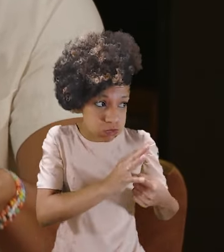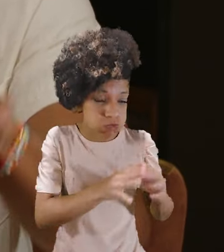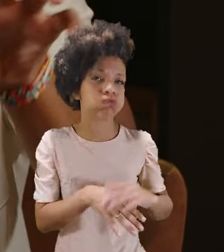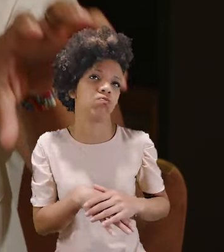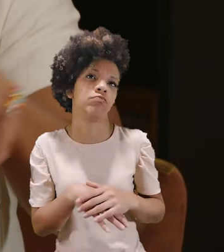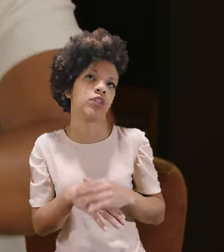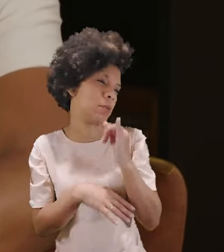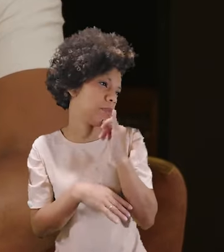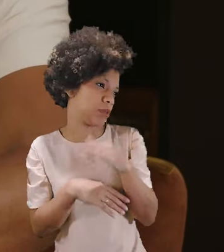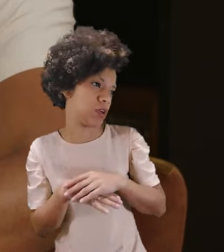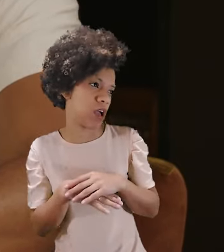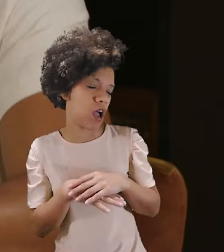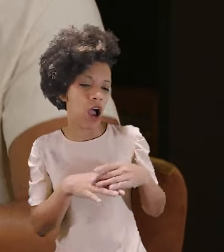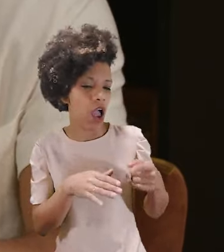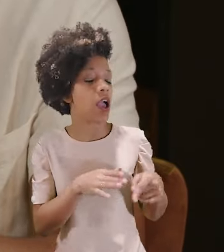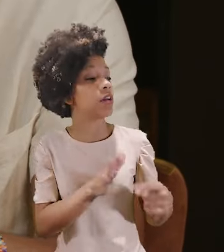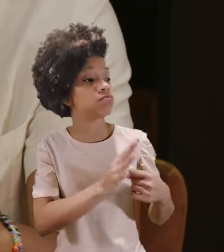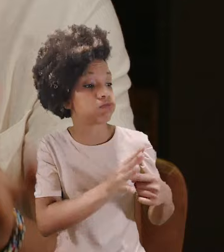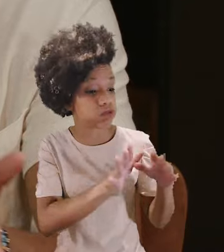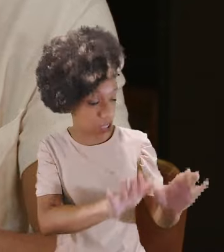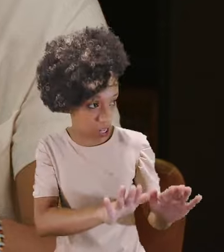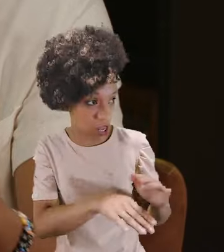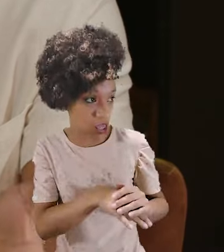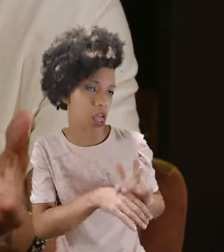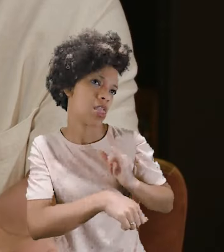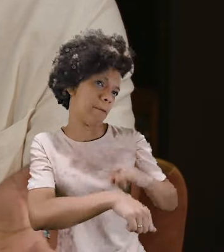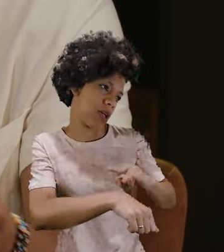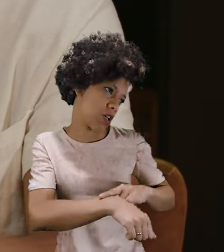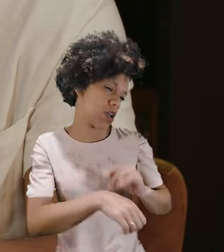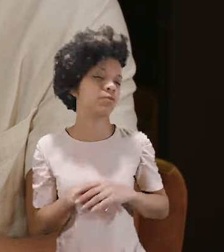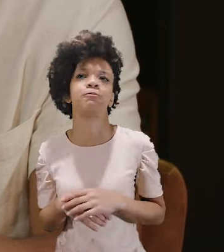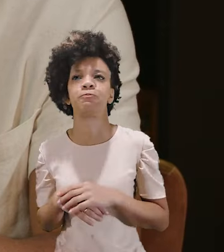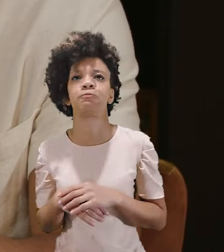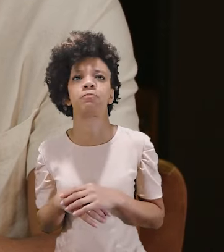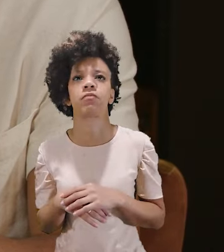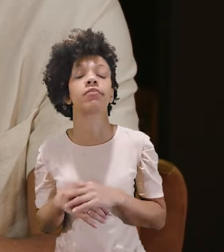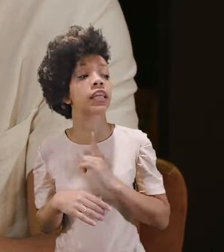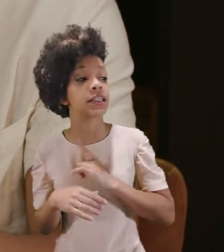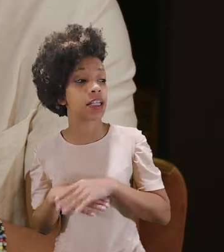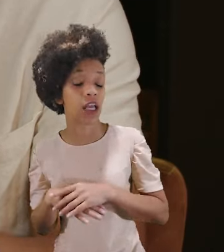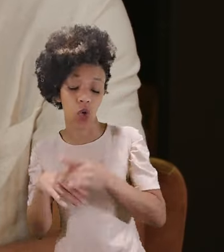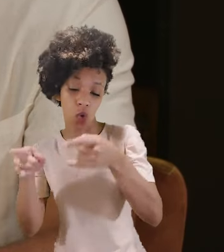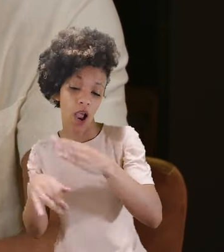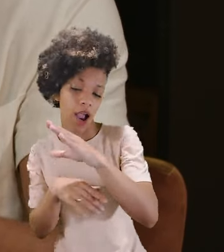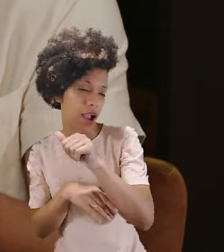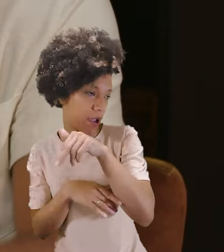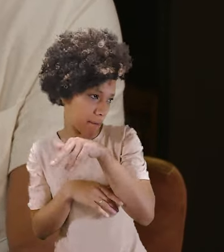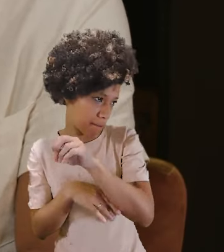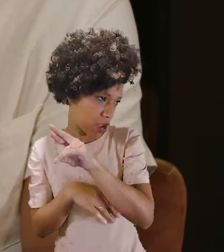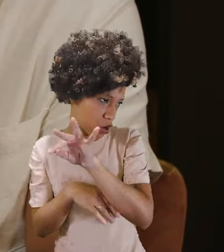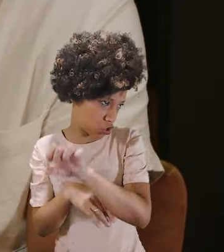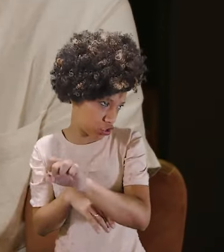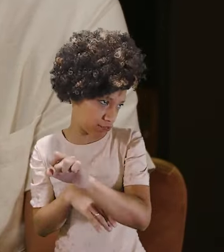tipo é como se o piloto lá na parte da máquina beleza e tem que tem banheiro tudo mais e tem o camarote que não sabe